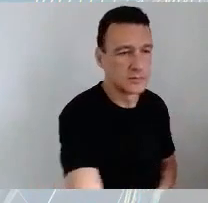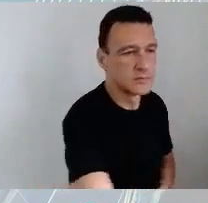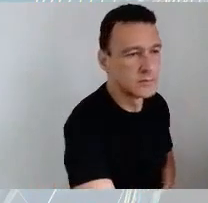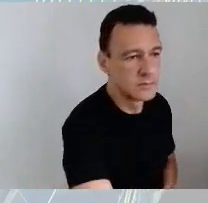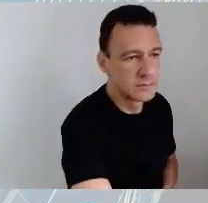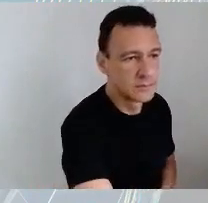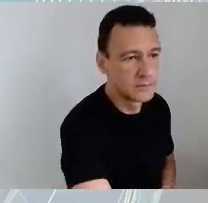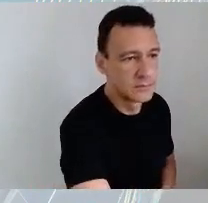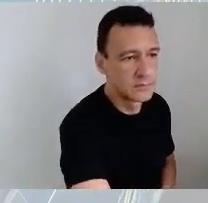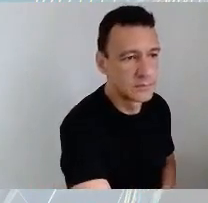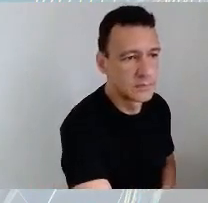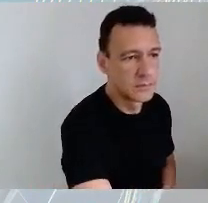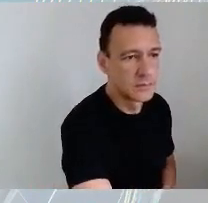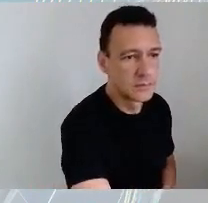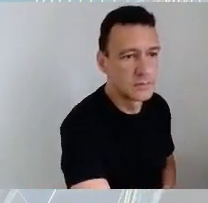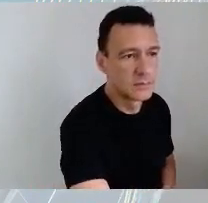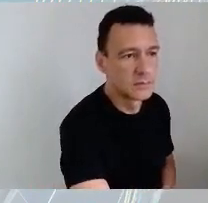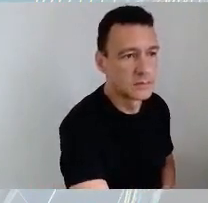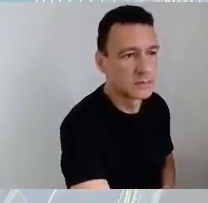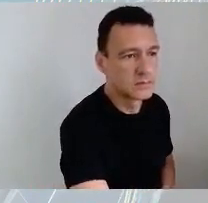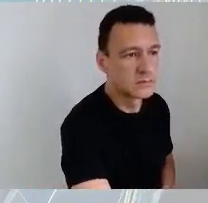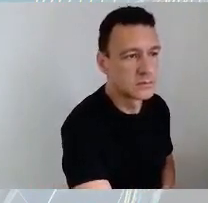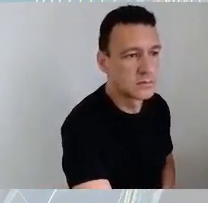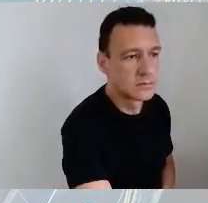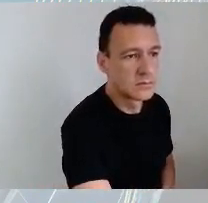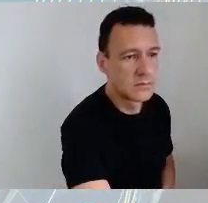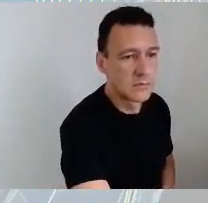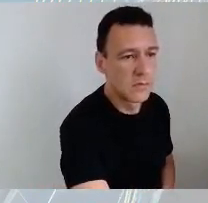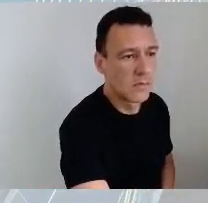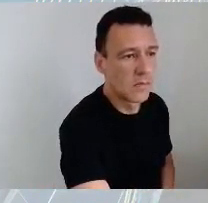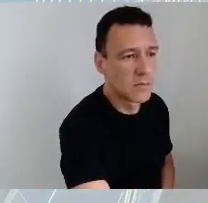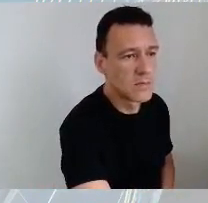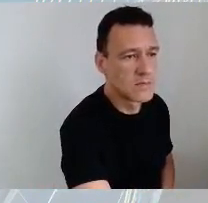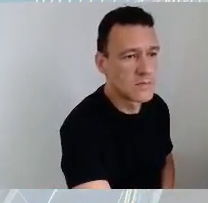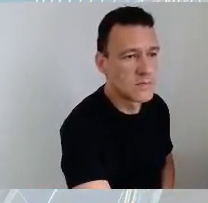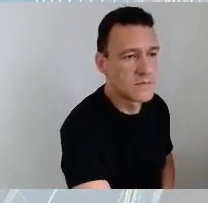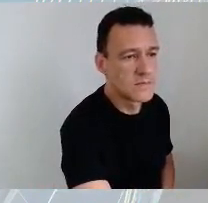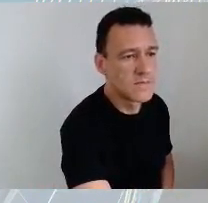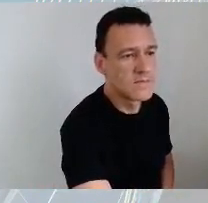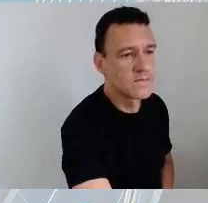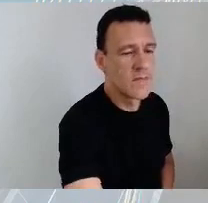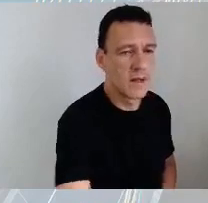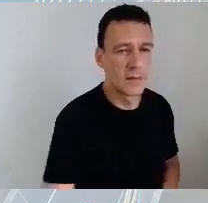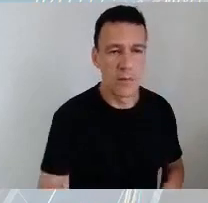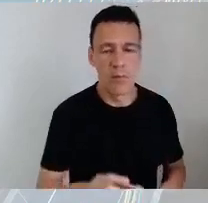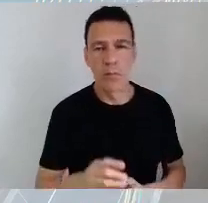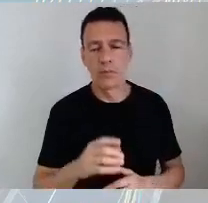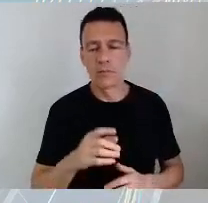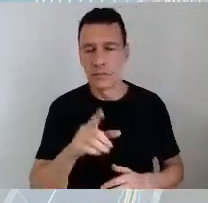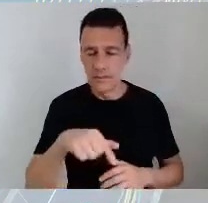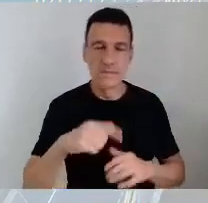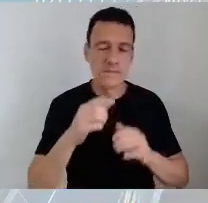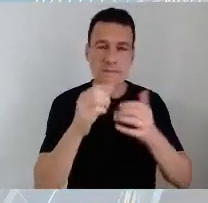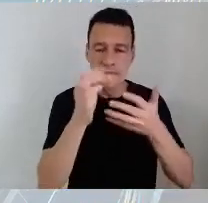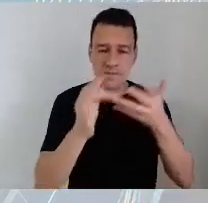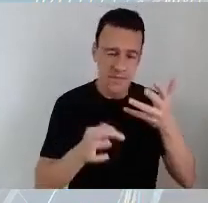uso percebida e à utilidade percebida daquela funcionalidade. Então, para trazer